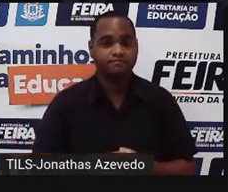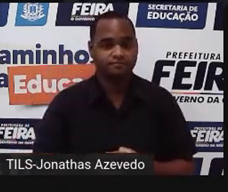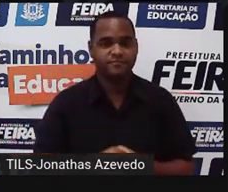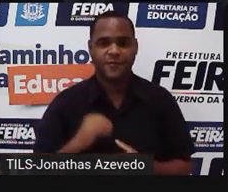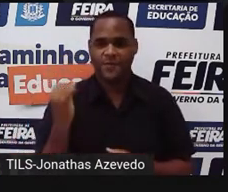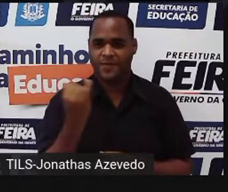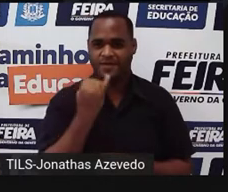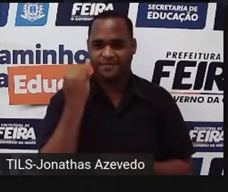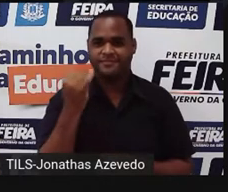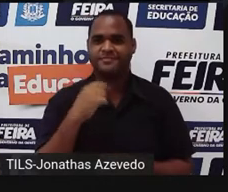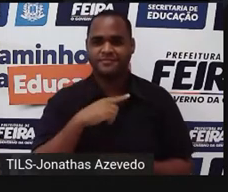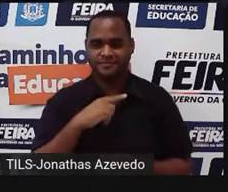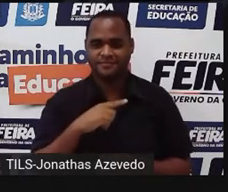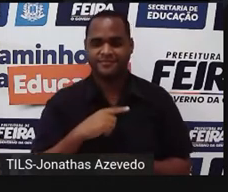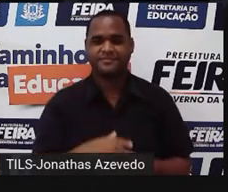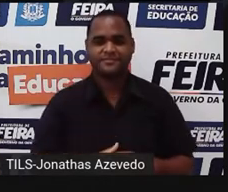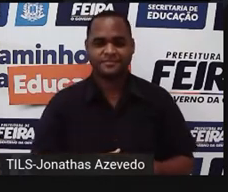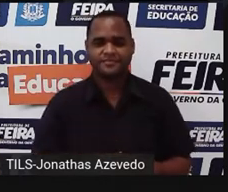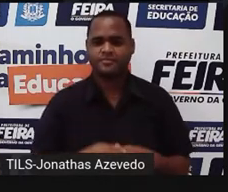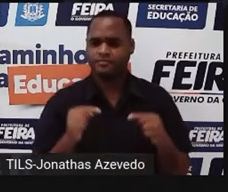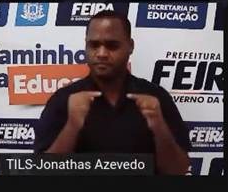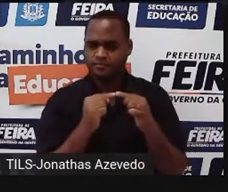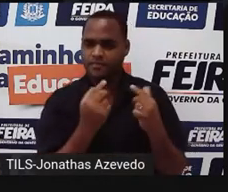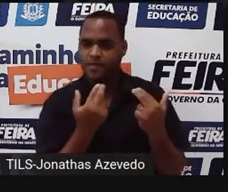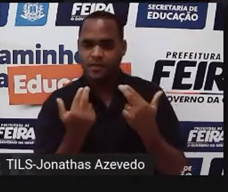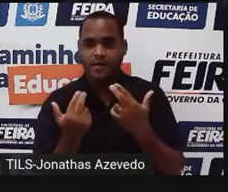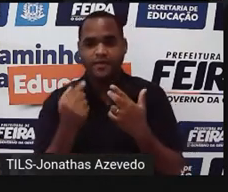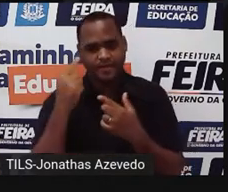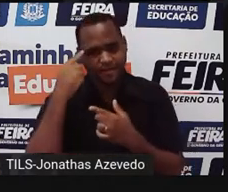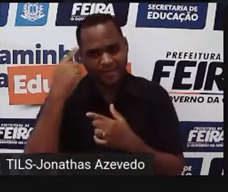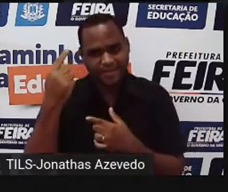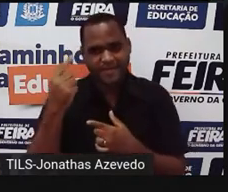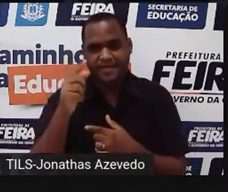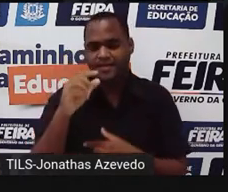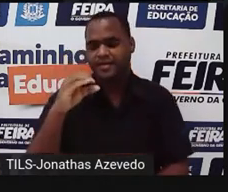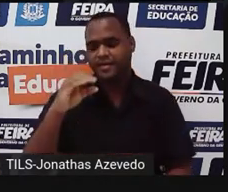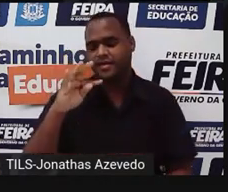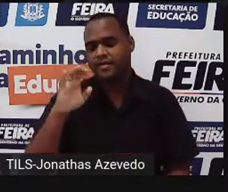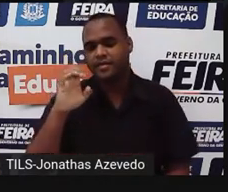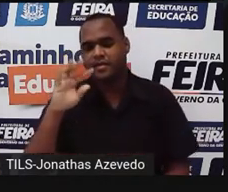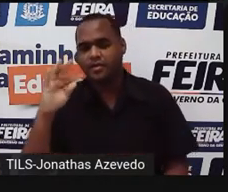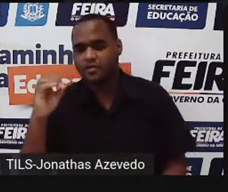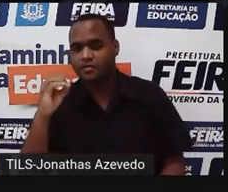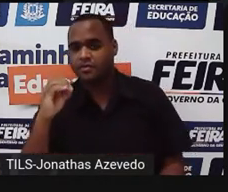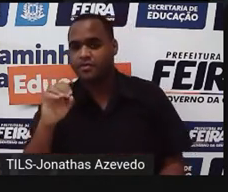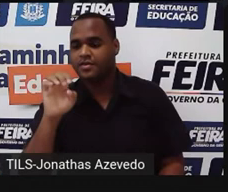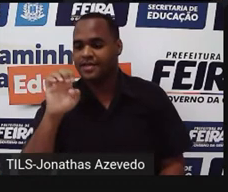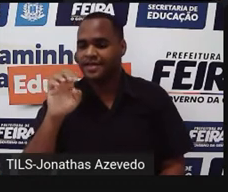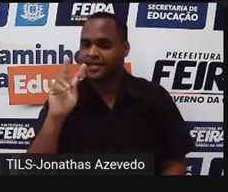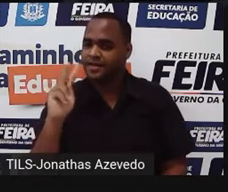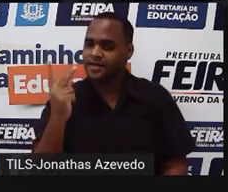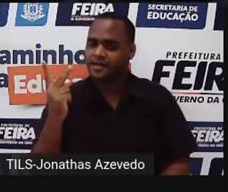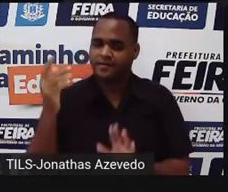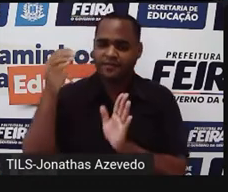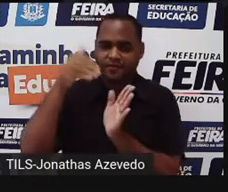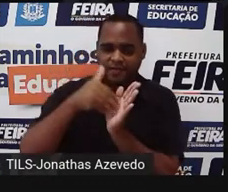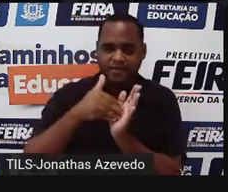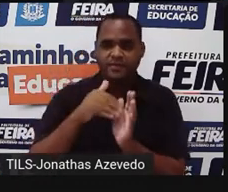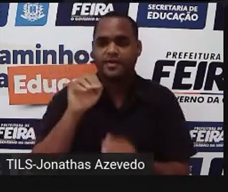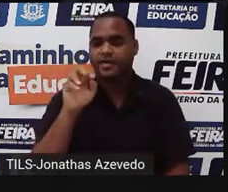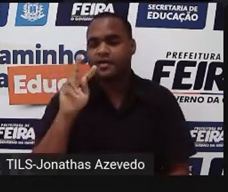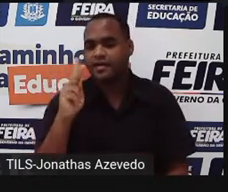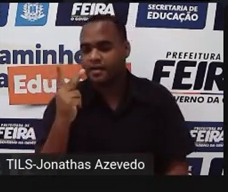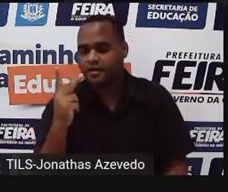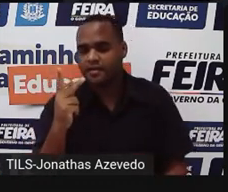acontecer. Vou fazer a mesma coisa com esse cateto que vai de E a H. Eu vou pegar esse cateto que vai de E a